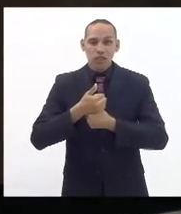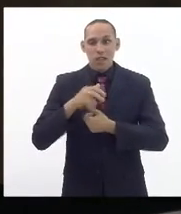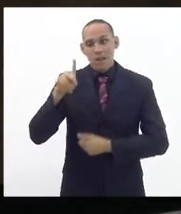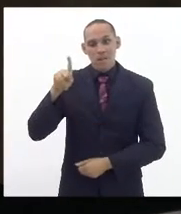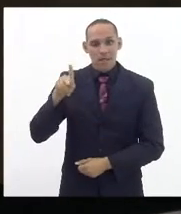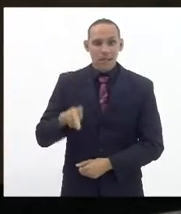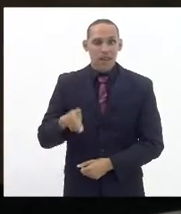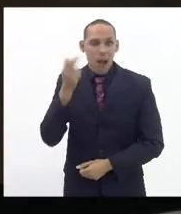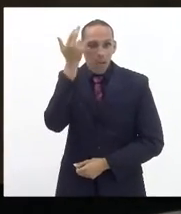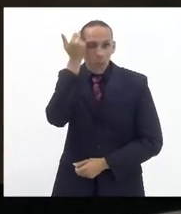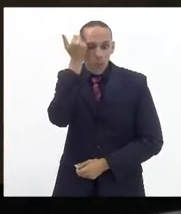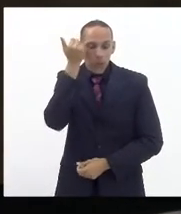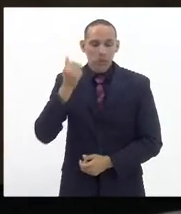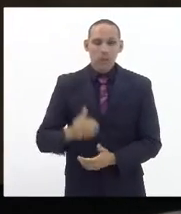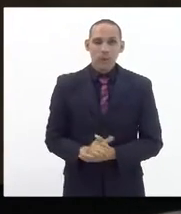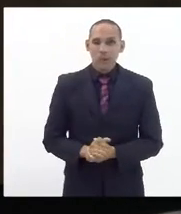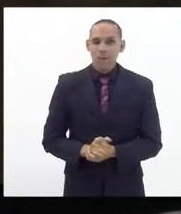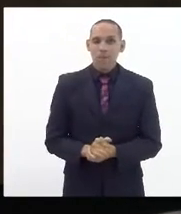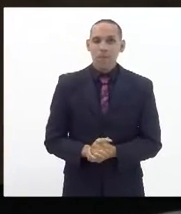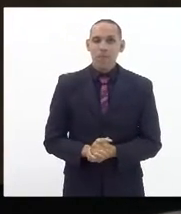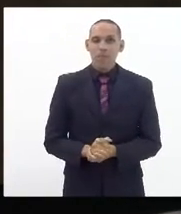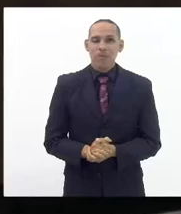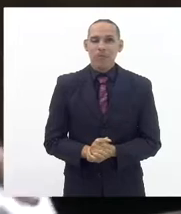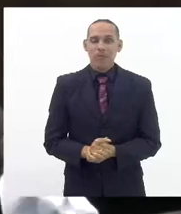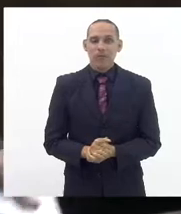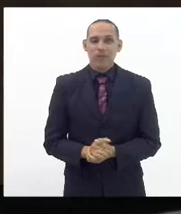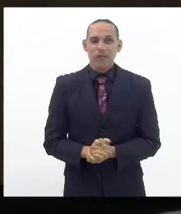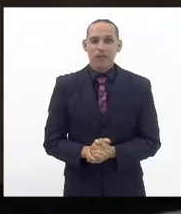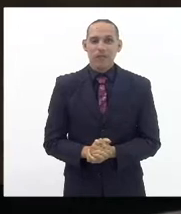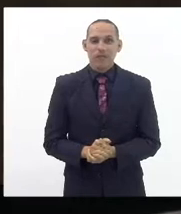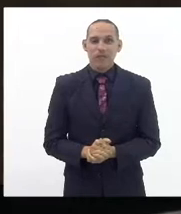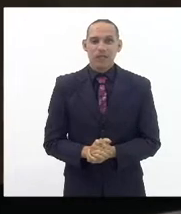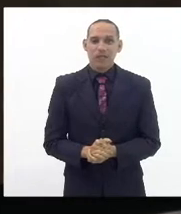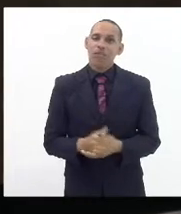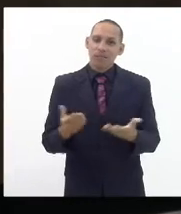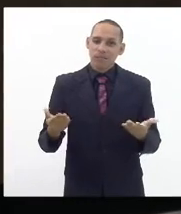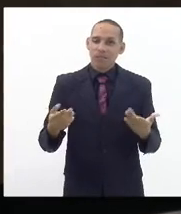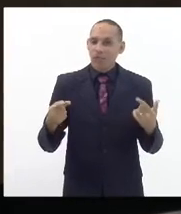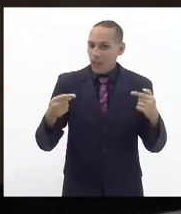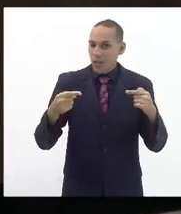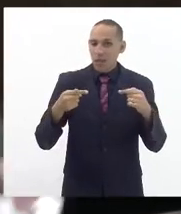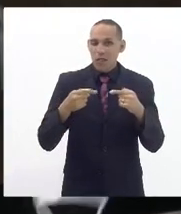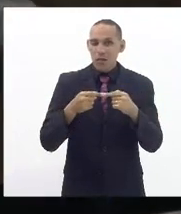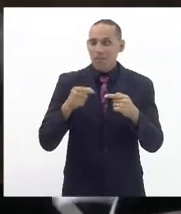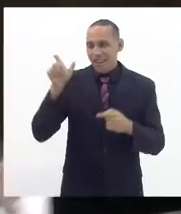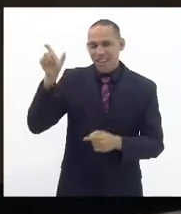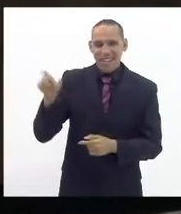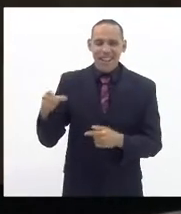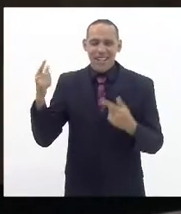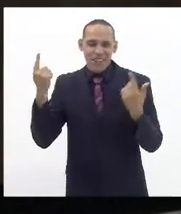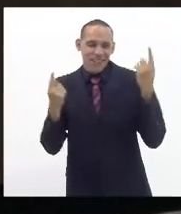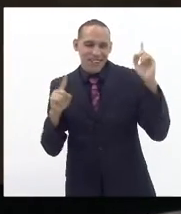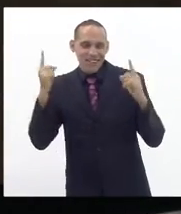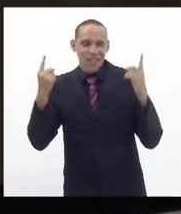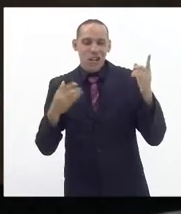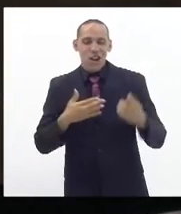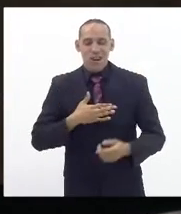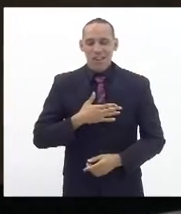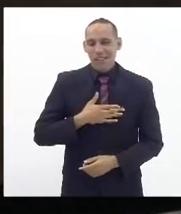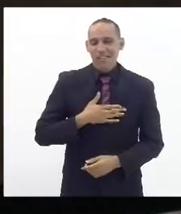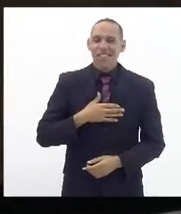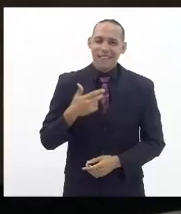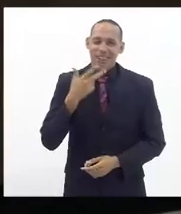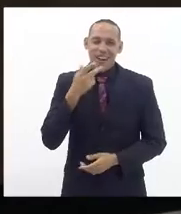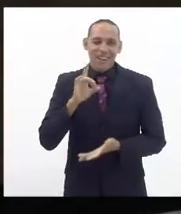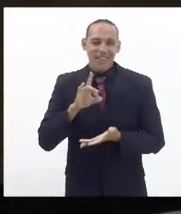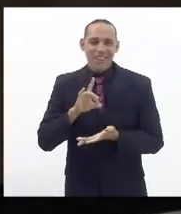presidente, Eliomar Coelho, no mérito, e tratando-se ele um grande carnavalesco, eu estou falando